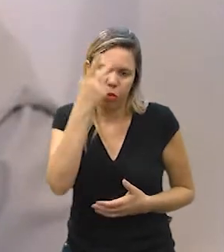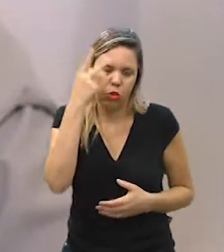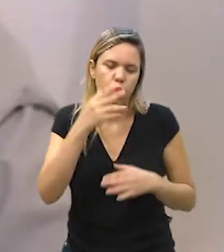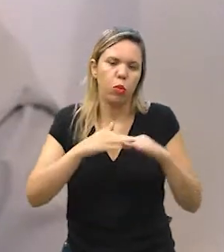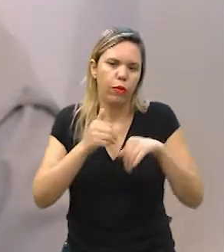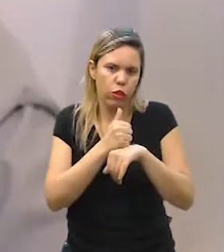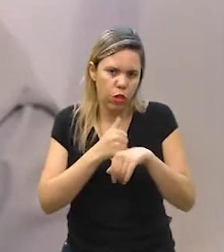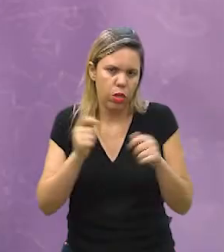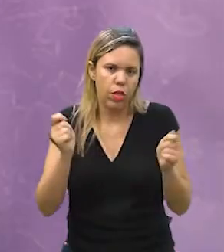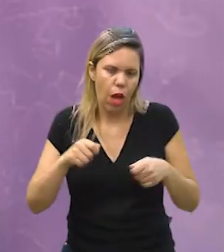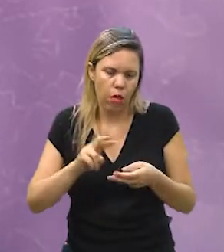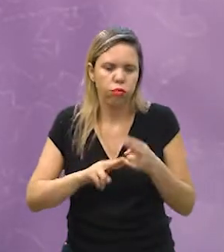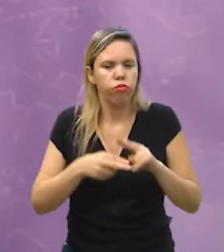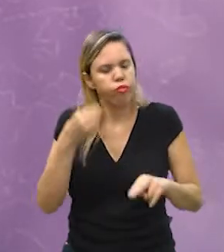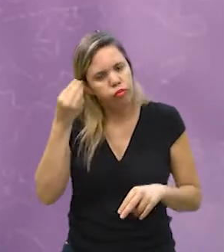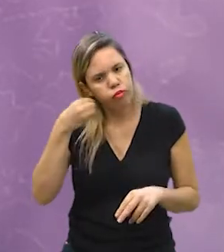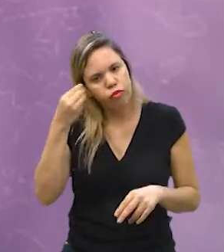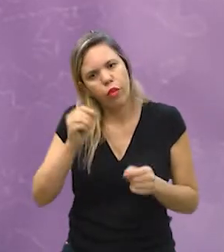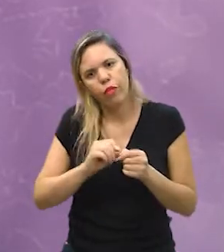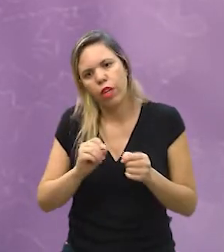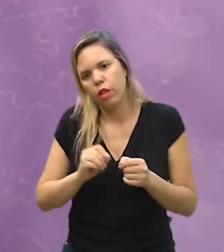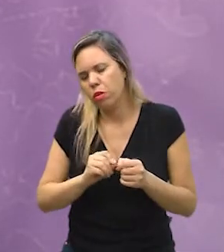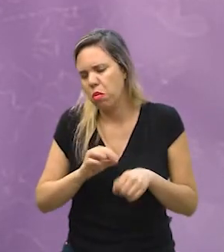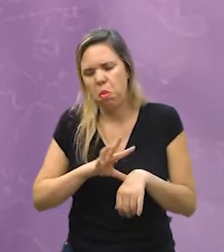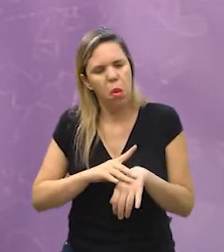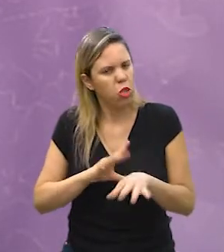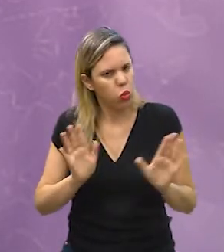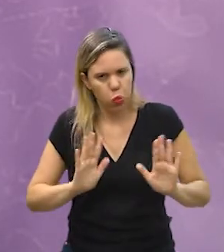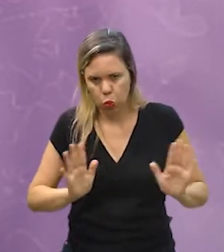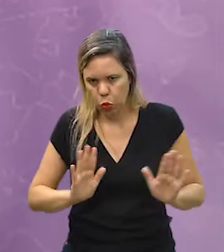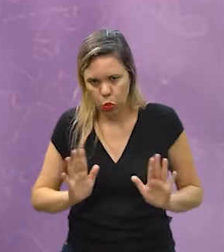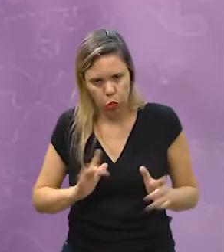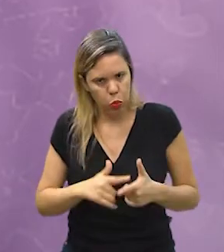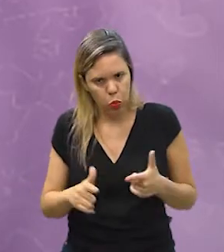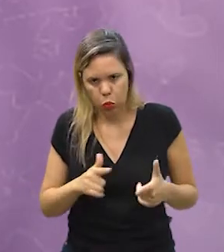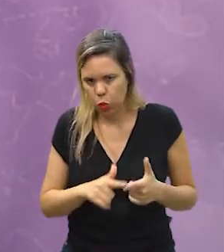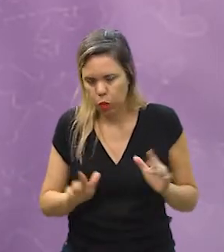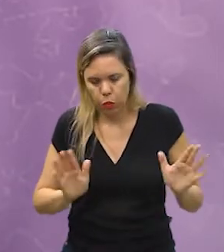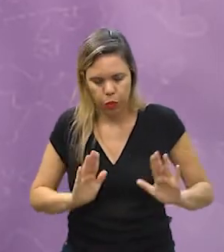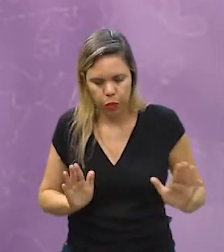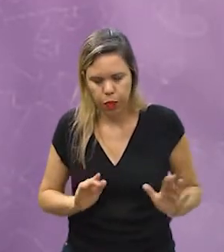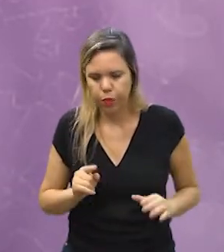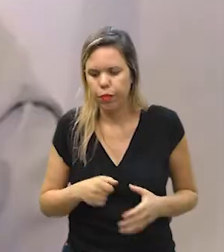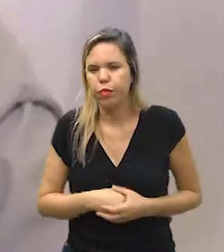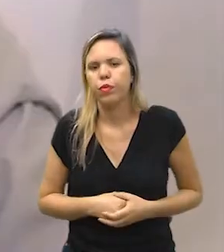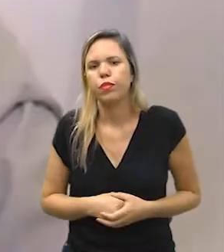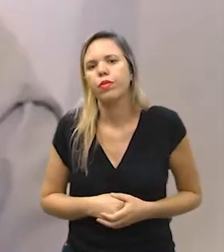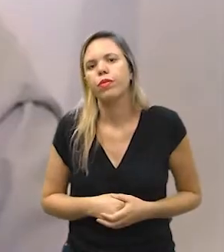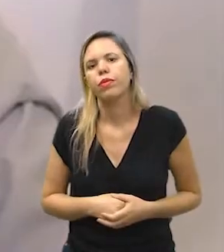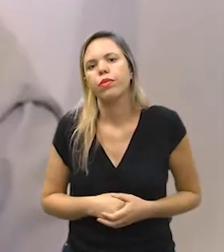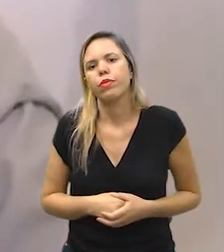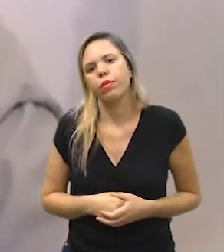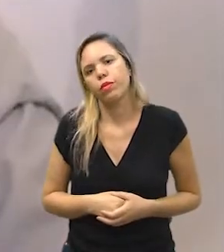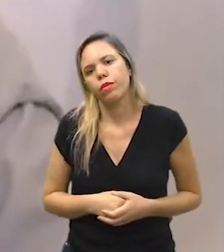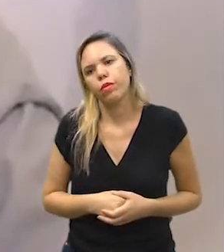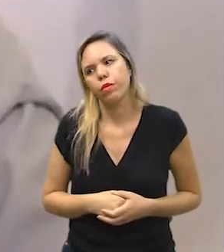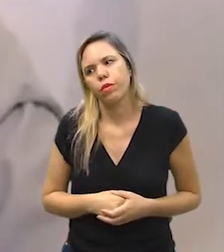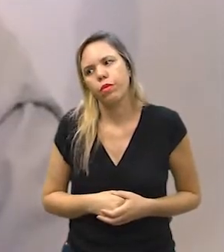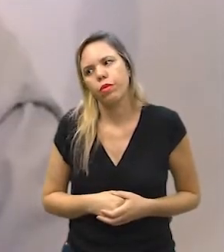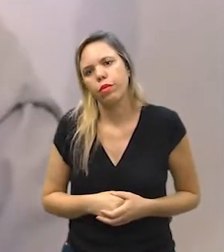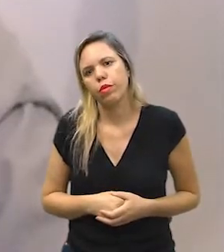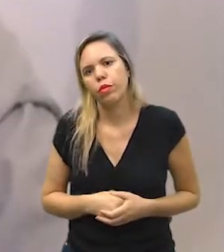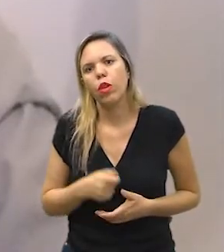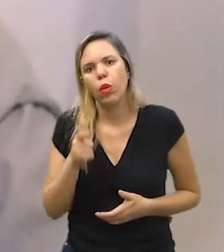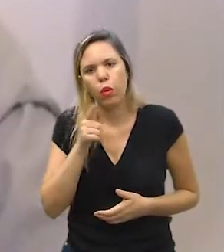profissionais habilitados, é um exame que não vai te machucar, não vai causar nenhum tipo de problema para você. E através dele,